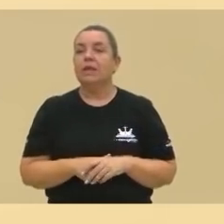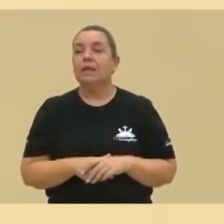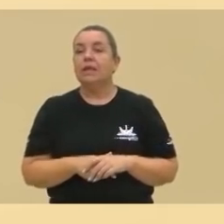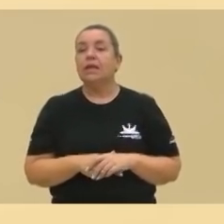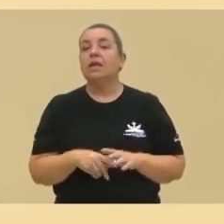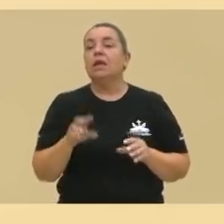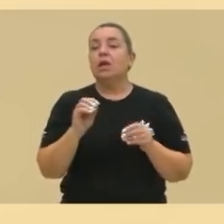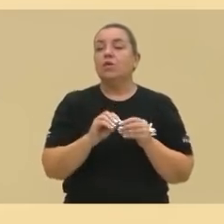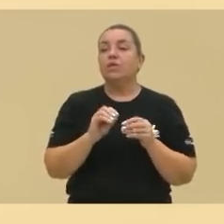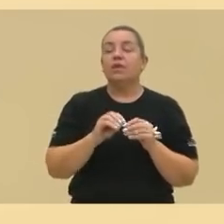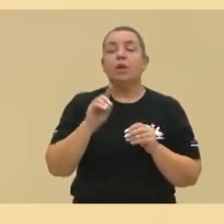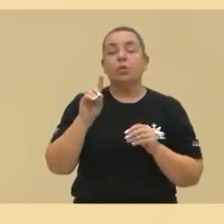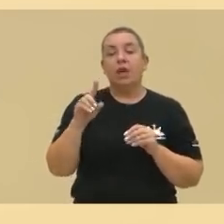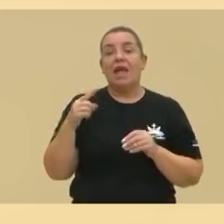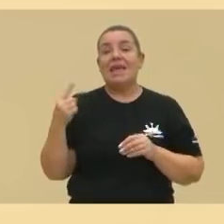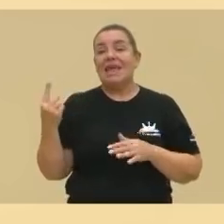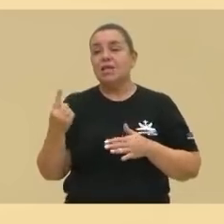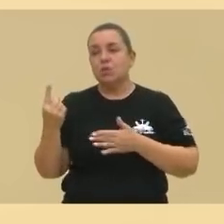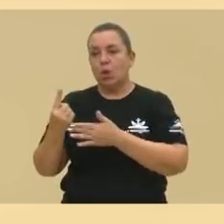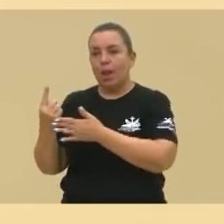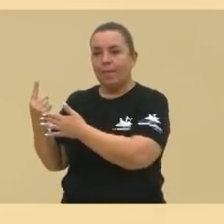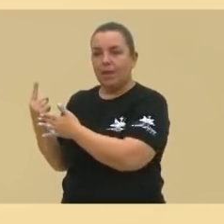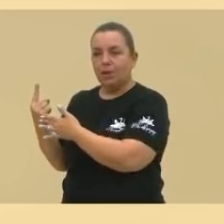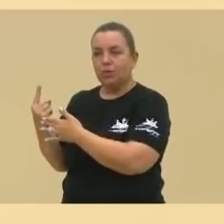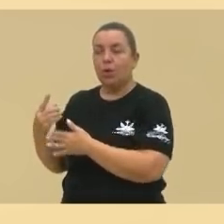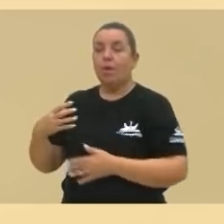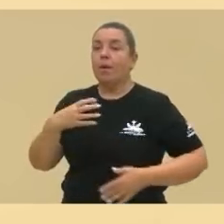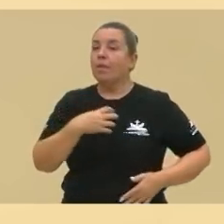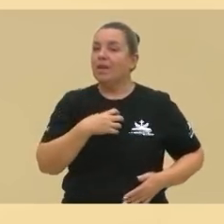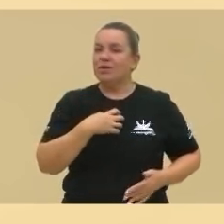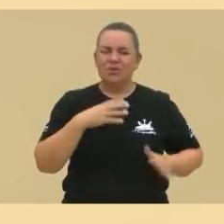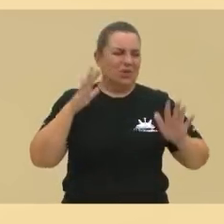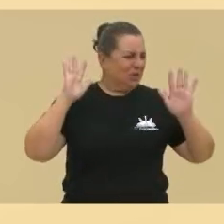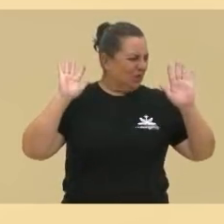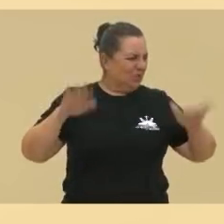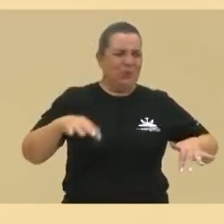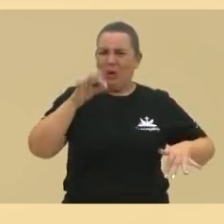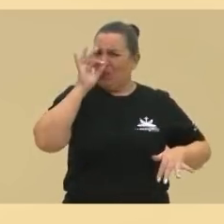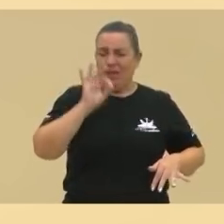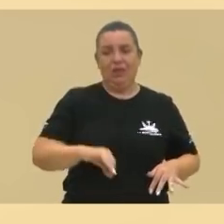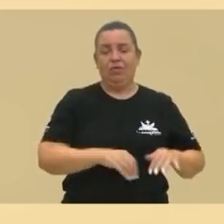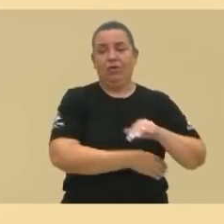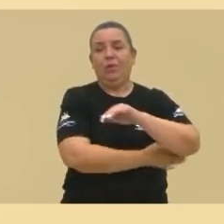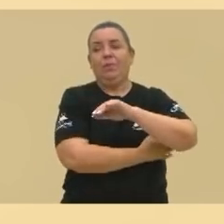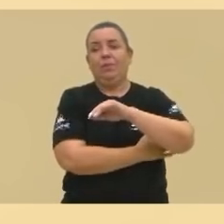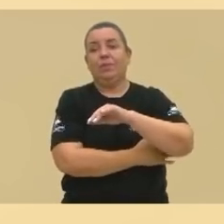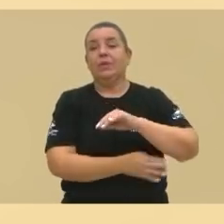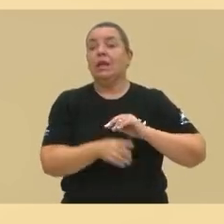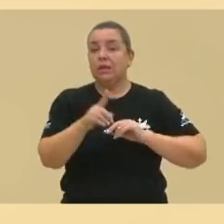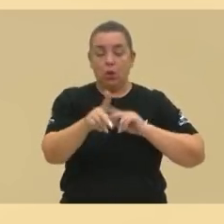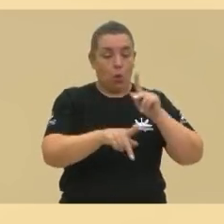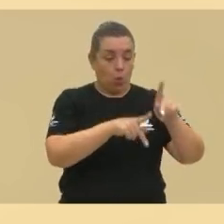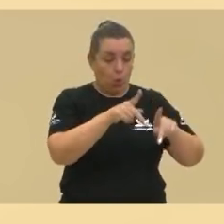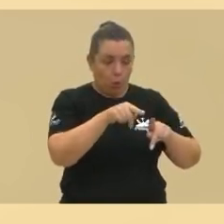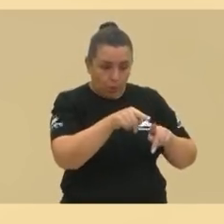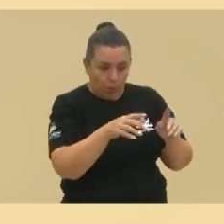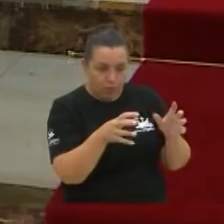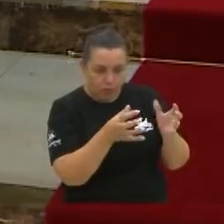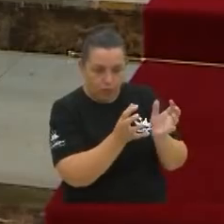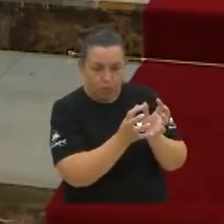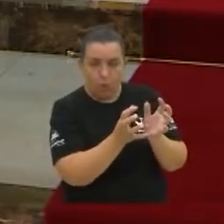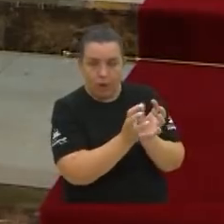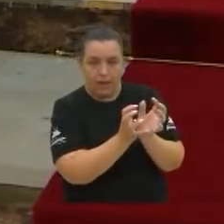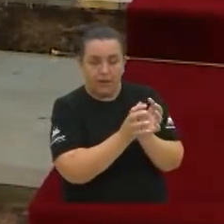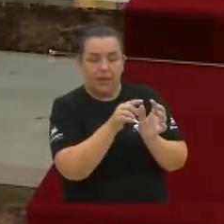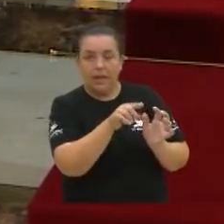já fizeram o isolamento mas de uma forma um tanto trágica eu fiz um povoado pegou a